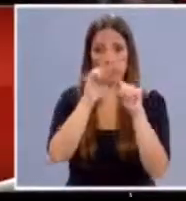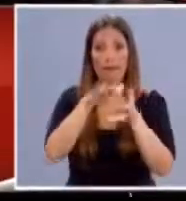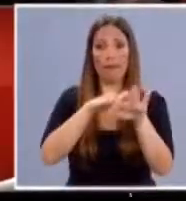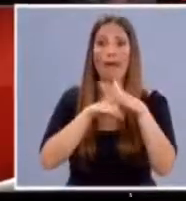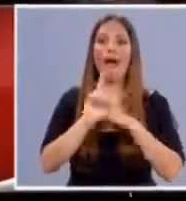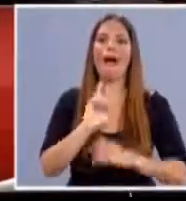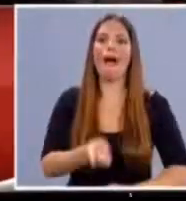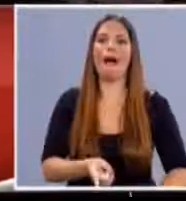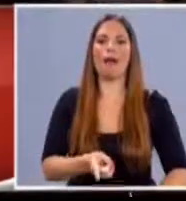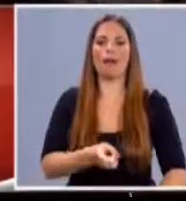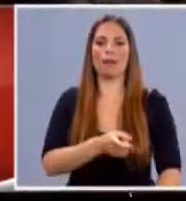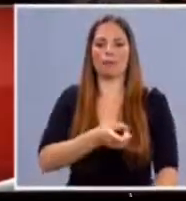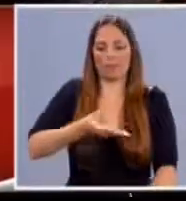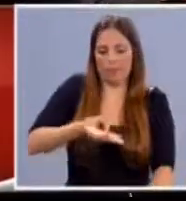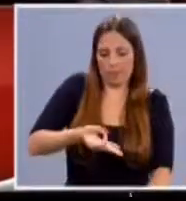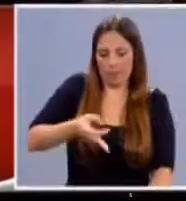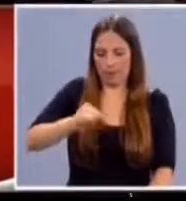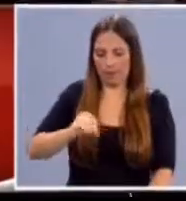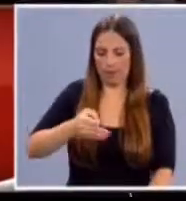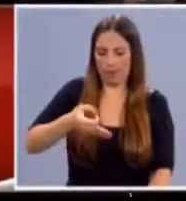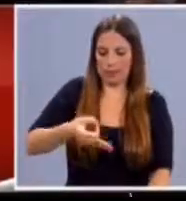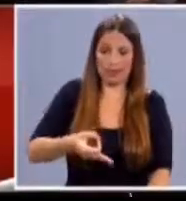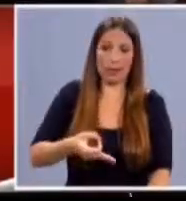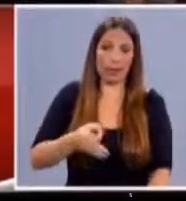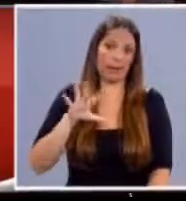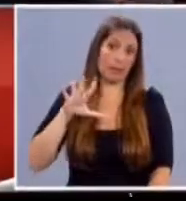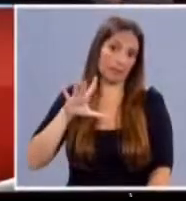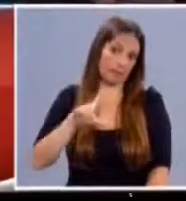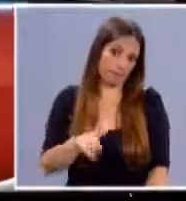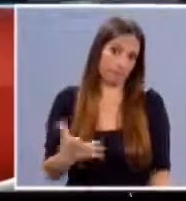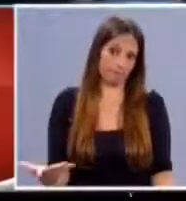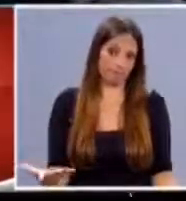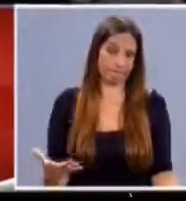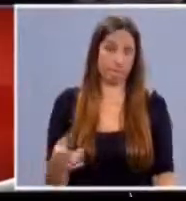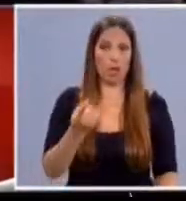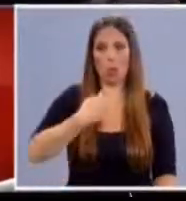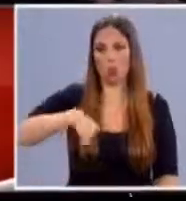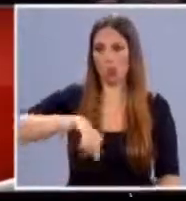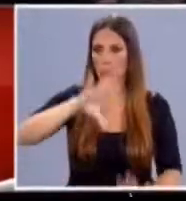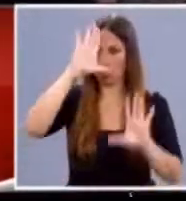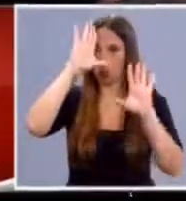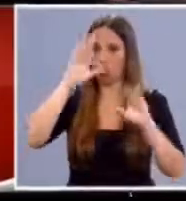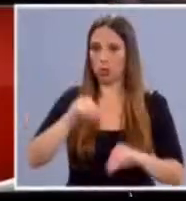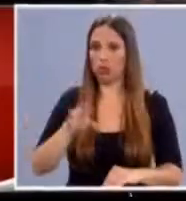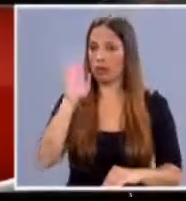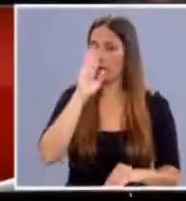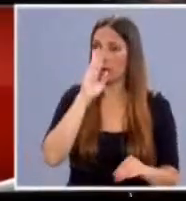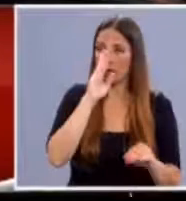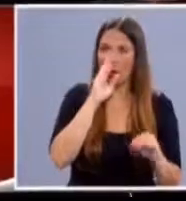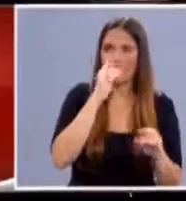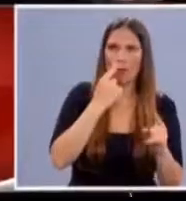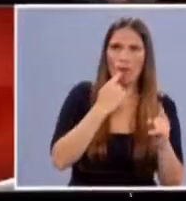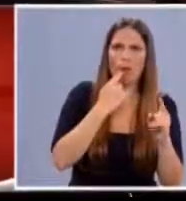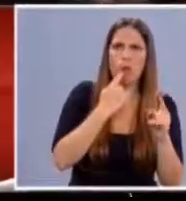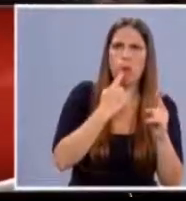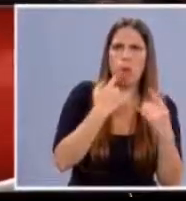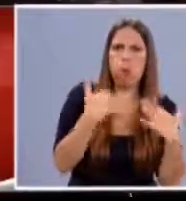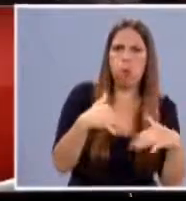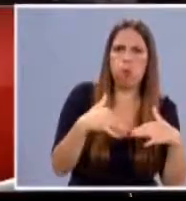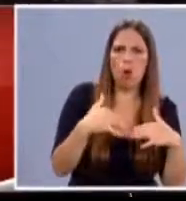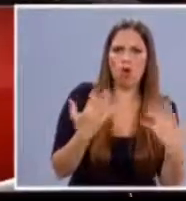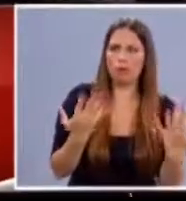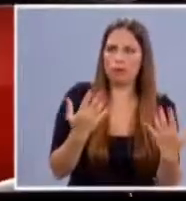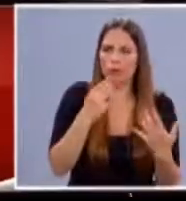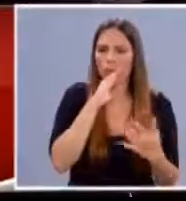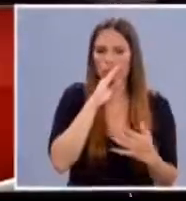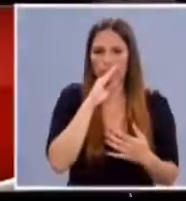PSP, da Polícia pois, de Segurança Pública de Lisboa. Não sabemos se peca por excesso, não sabemos se